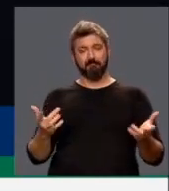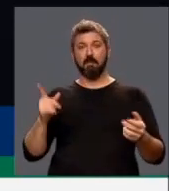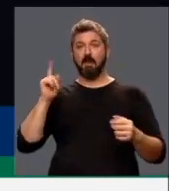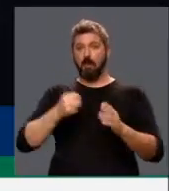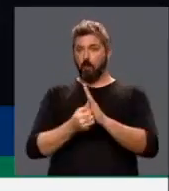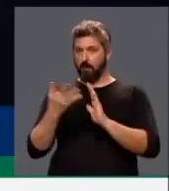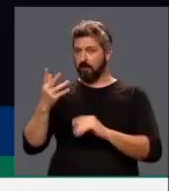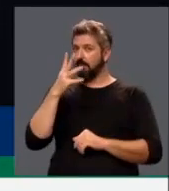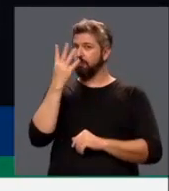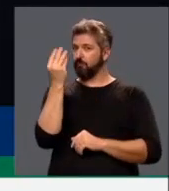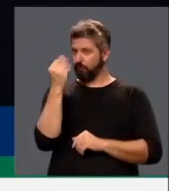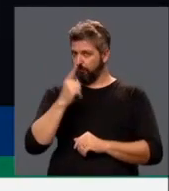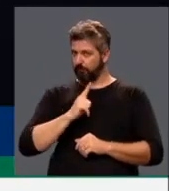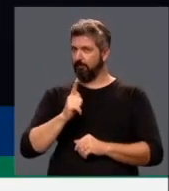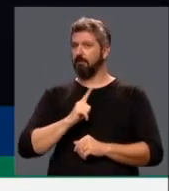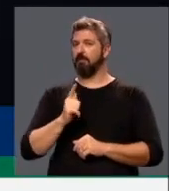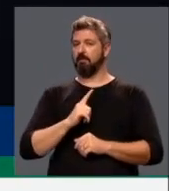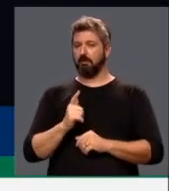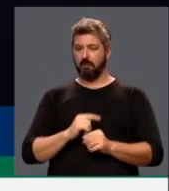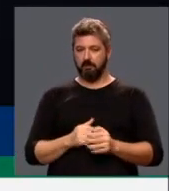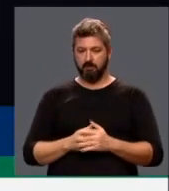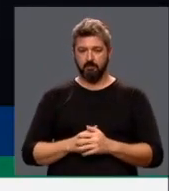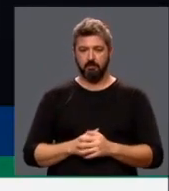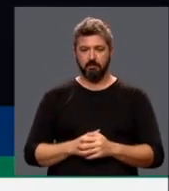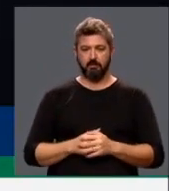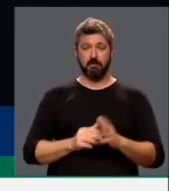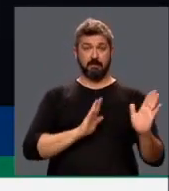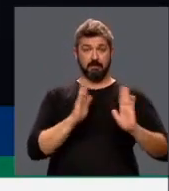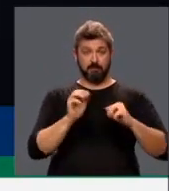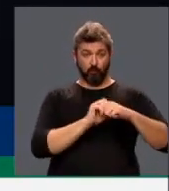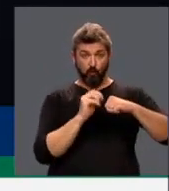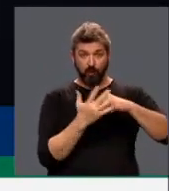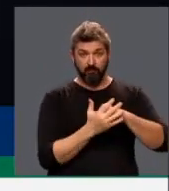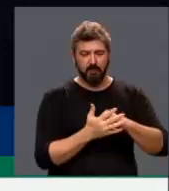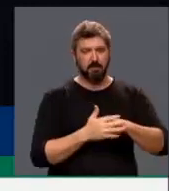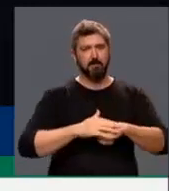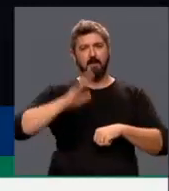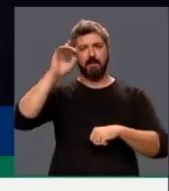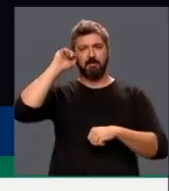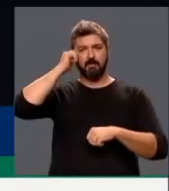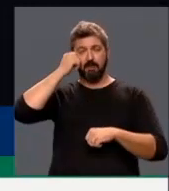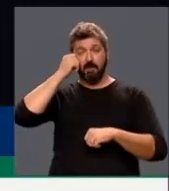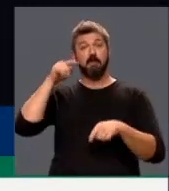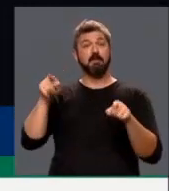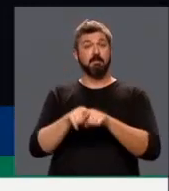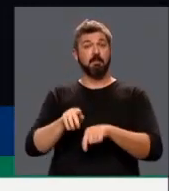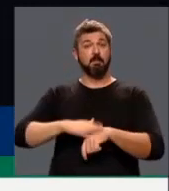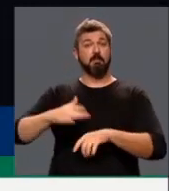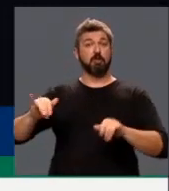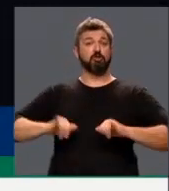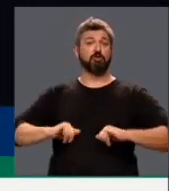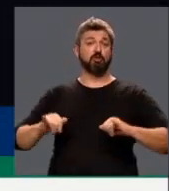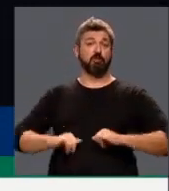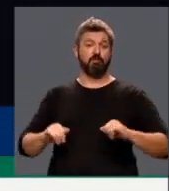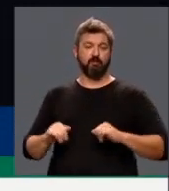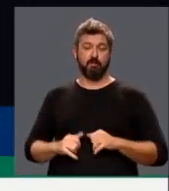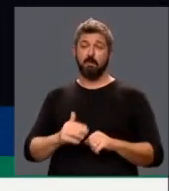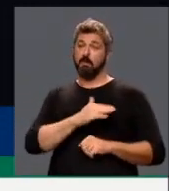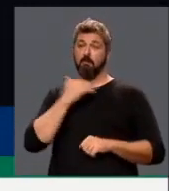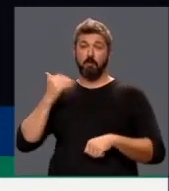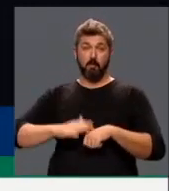grande entre trabalhadores que foram muito grandes durante a pandemia, inclusive as mais atingidas e as que mais faleceram